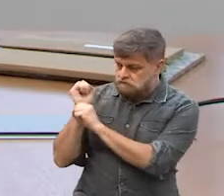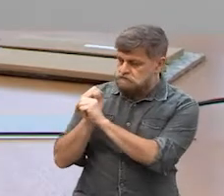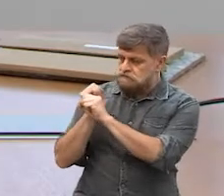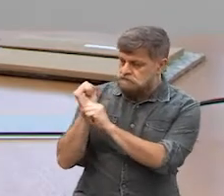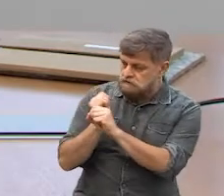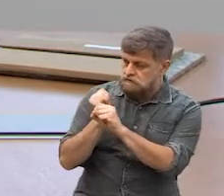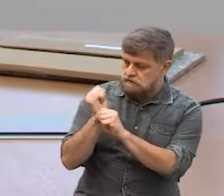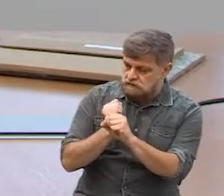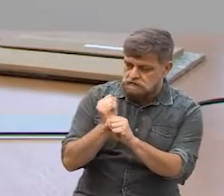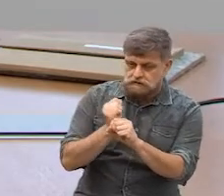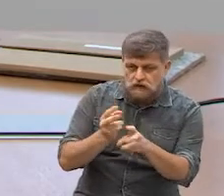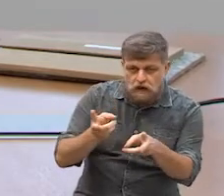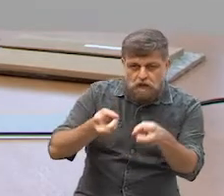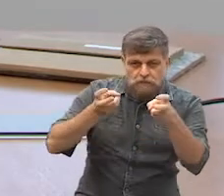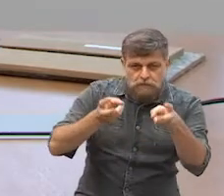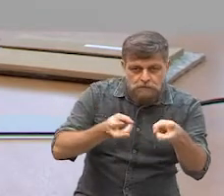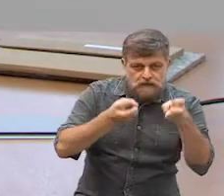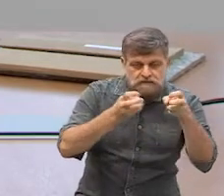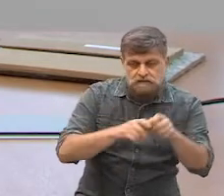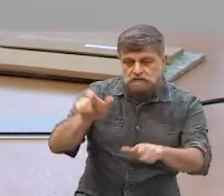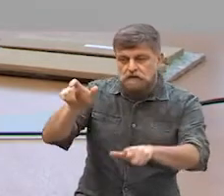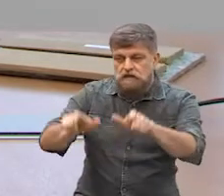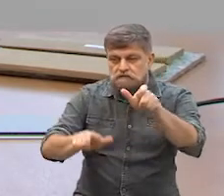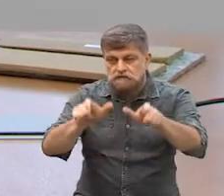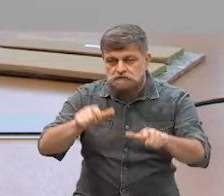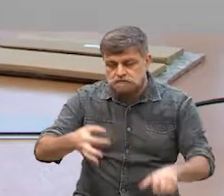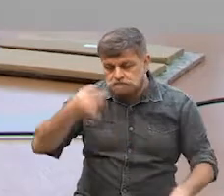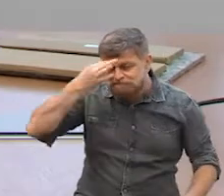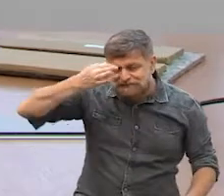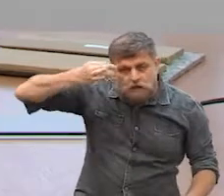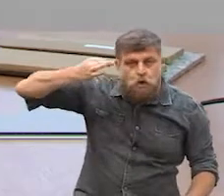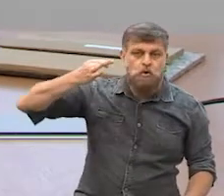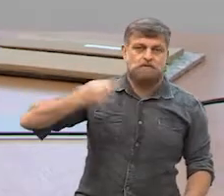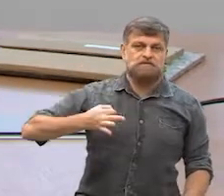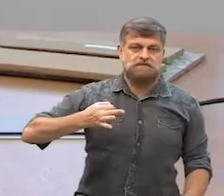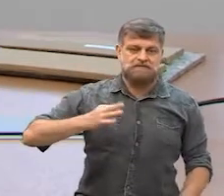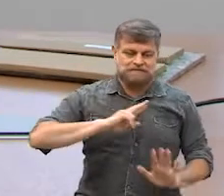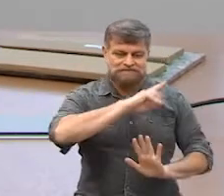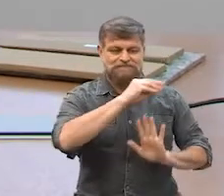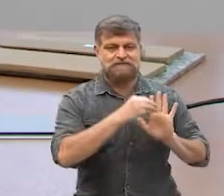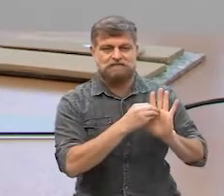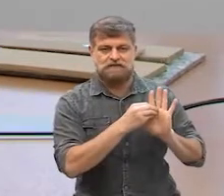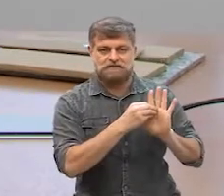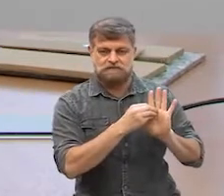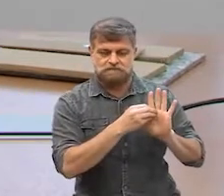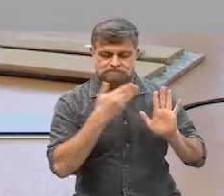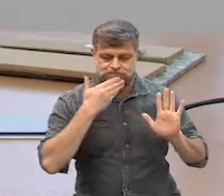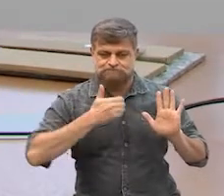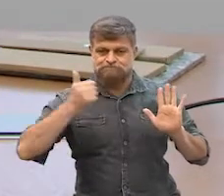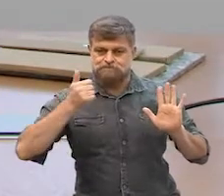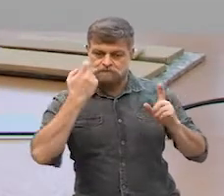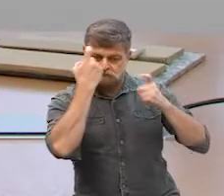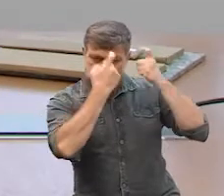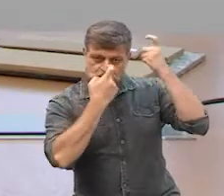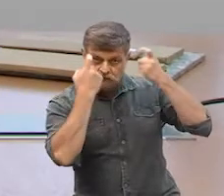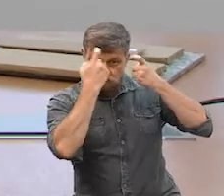tem percebido cada vez mais uma consciência ambiental melhor, né? Você vê hoje,